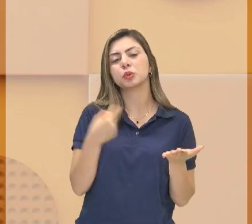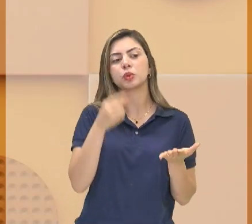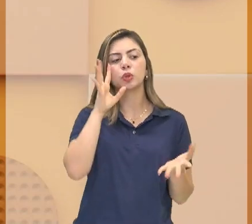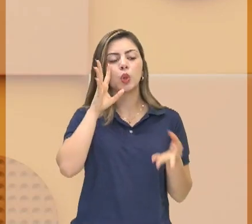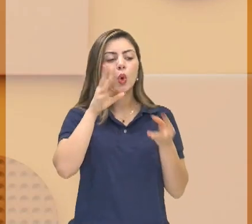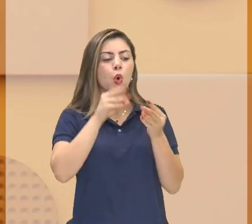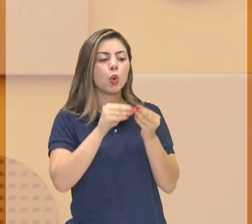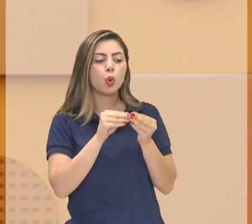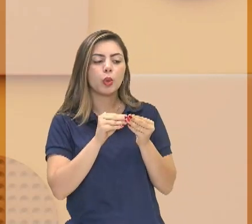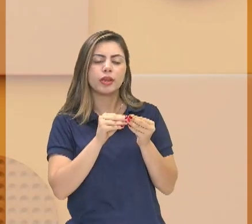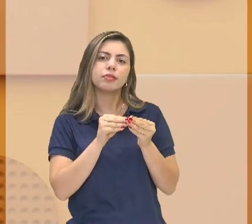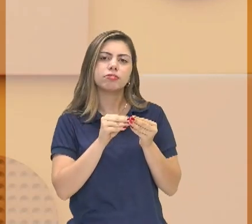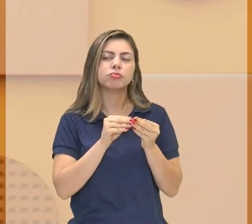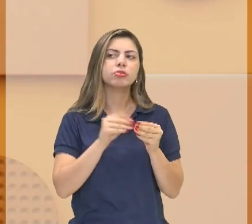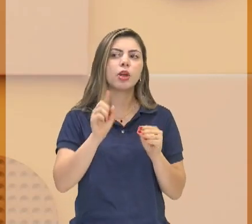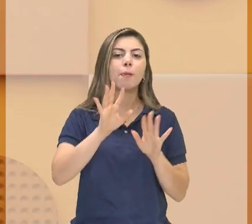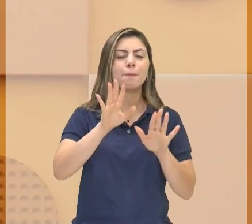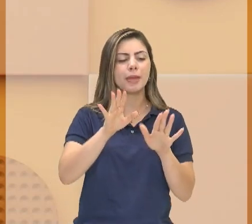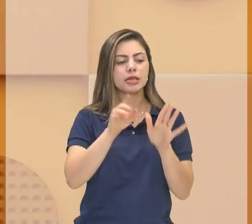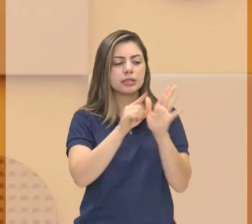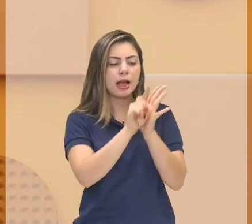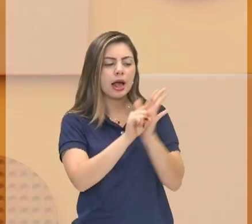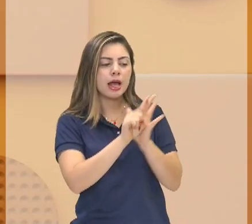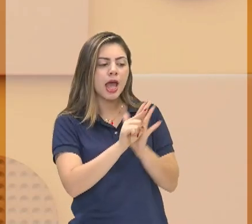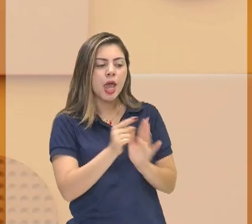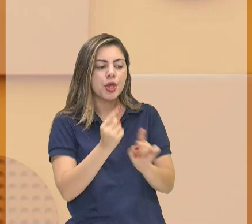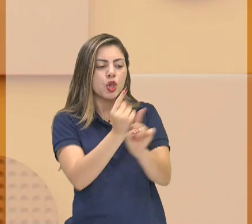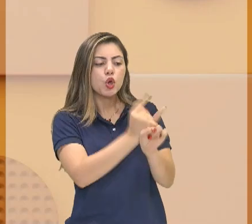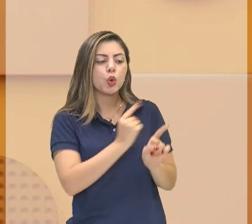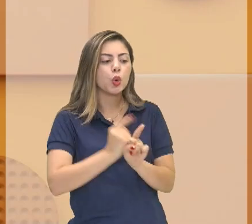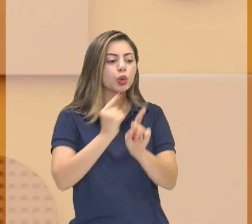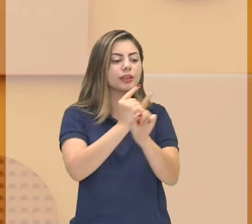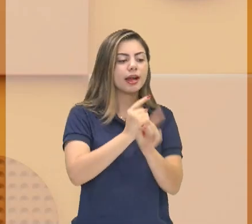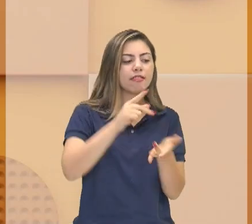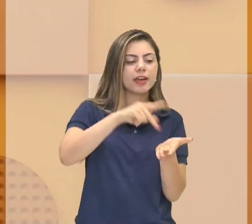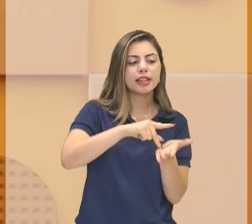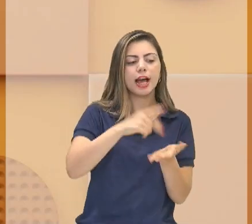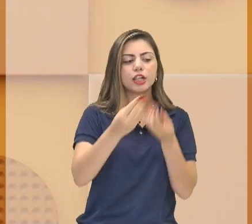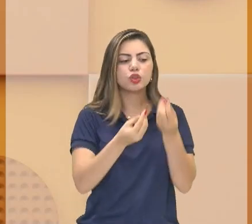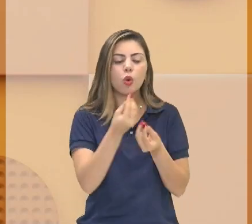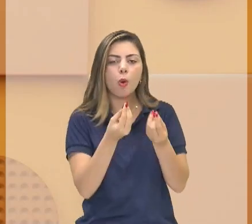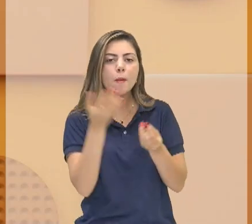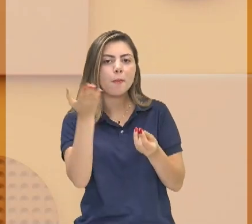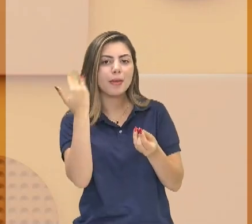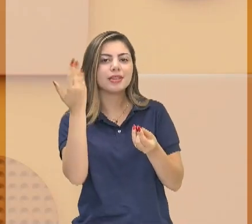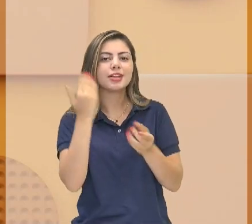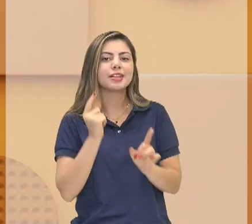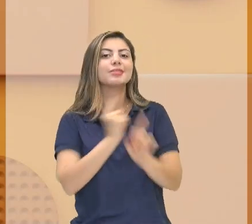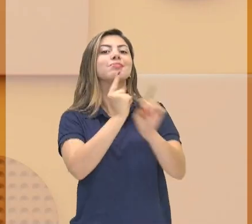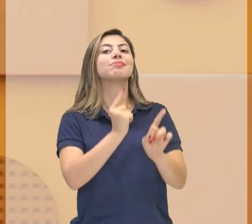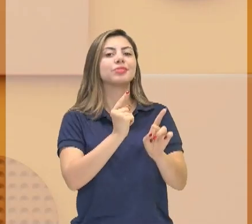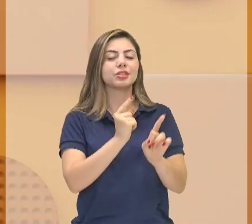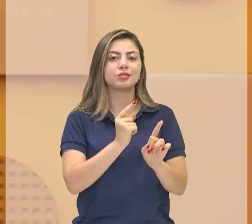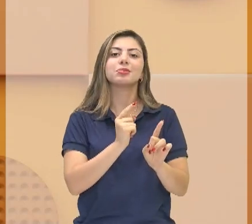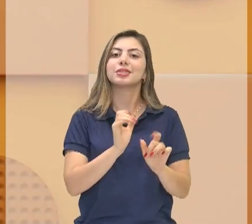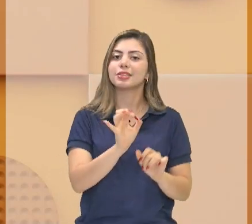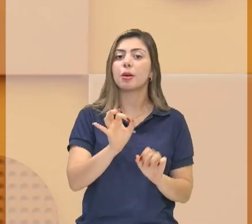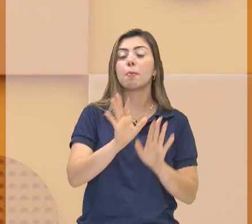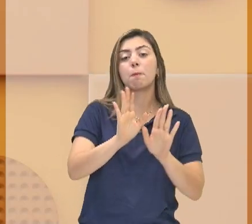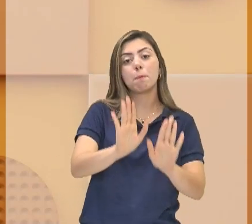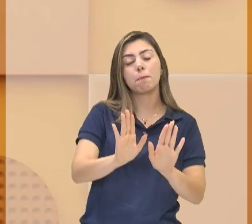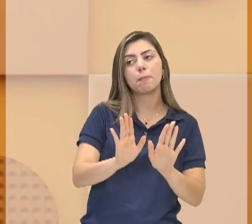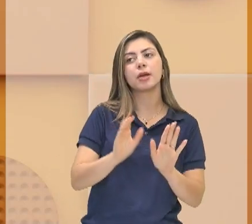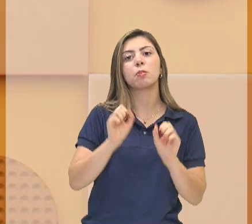conclusões não, mas análises sobre um passado que pode ser um passado recente ou